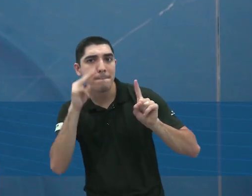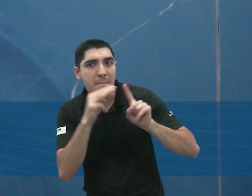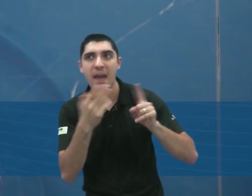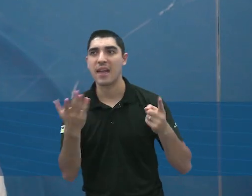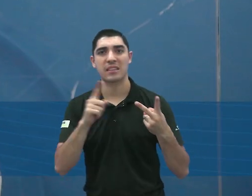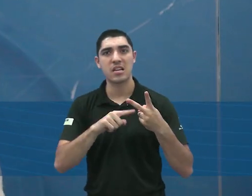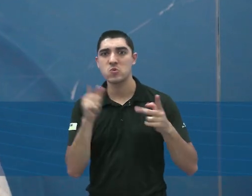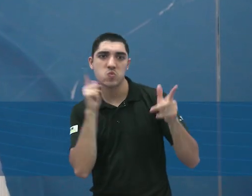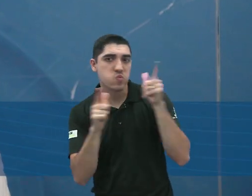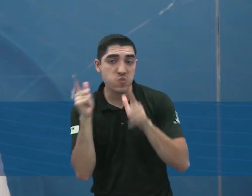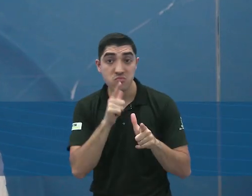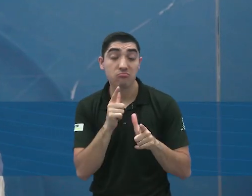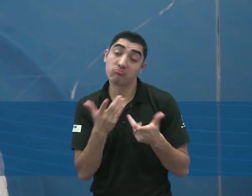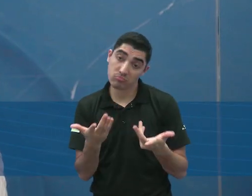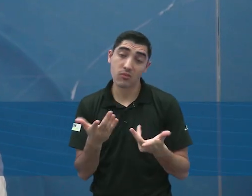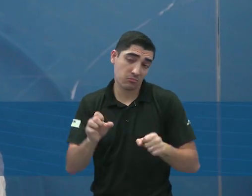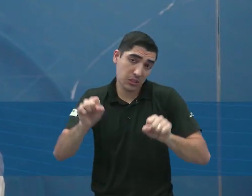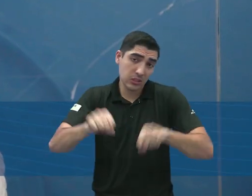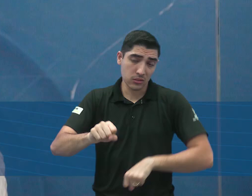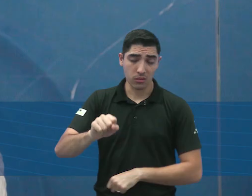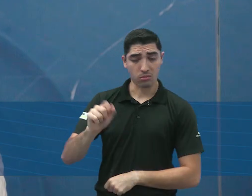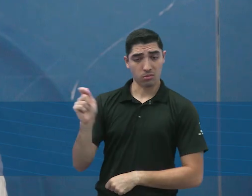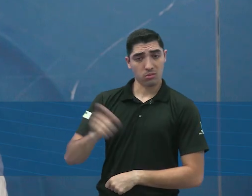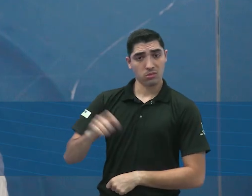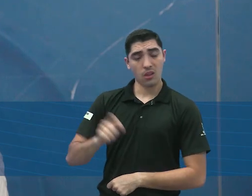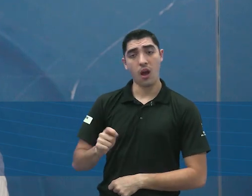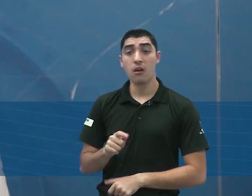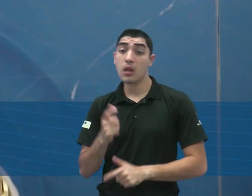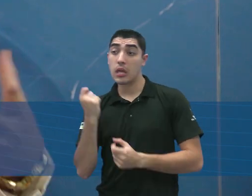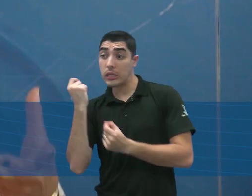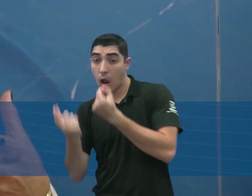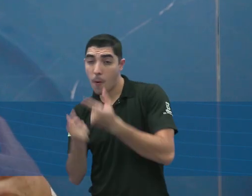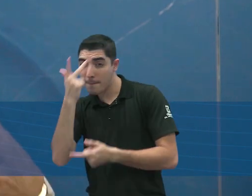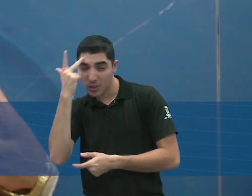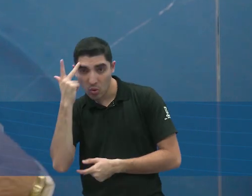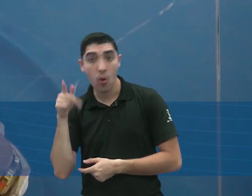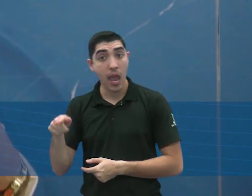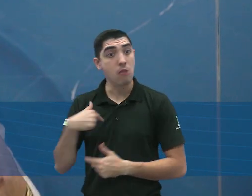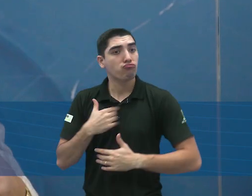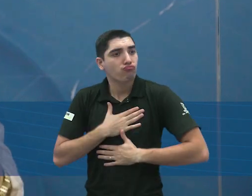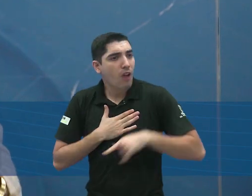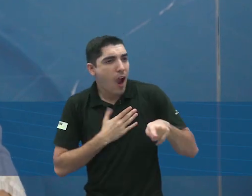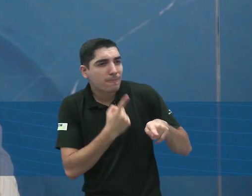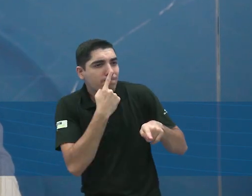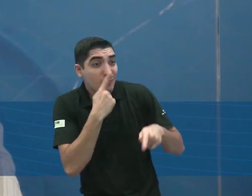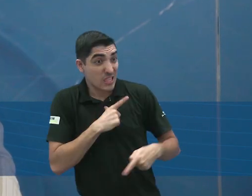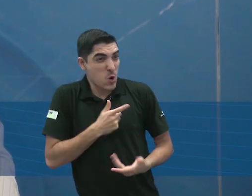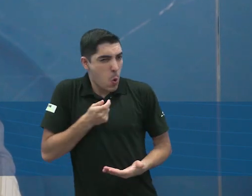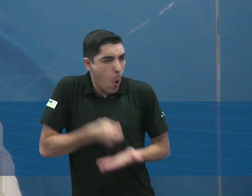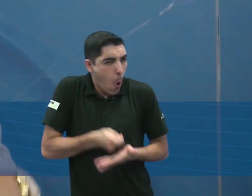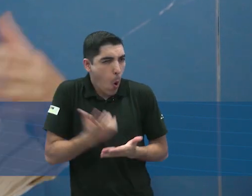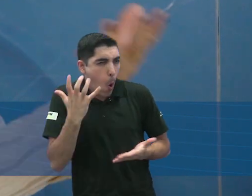e elas gostam de trabalhar dessa forma. Então a gente acredita que sim, é possível e existem pessoas que acabam se encontrando nesses lugares,